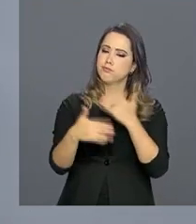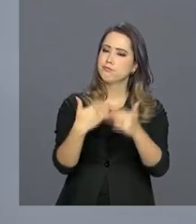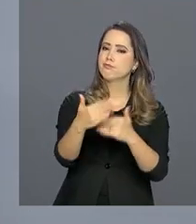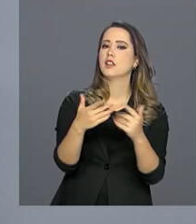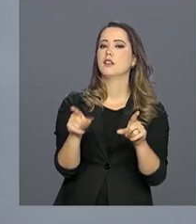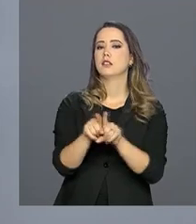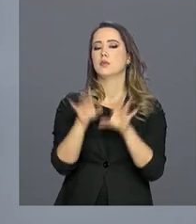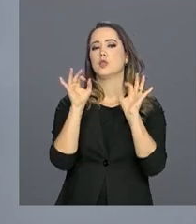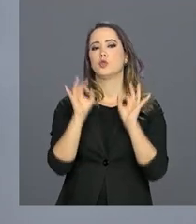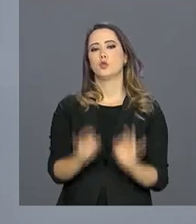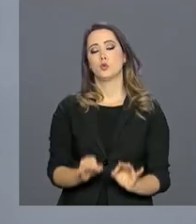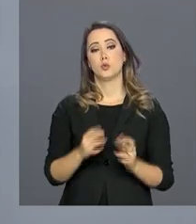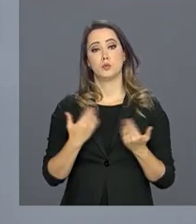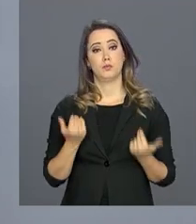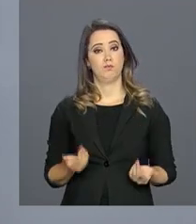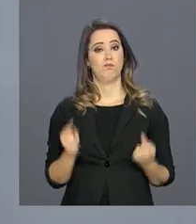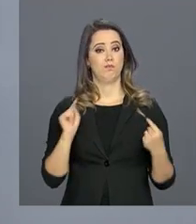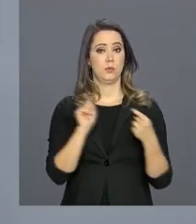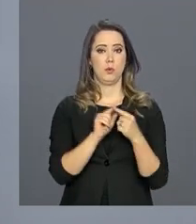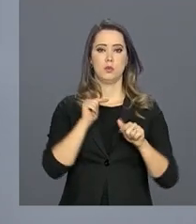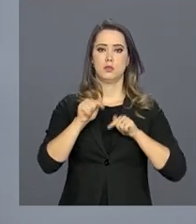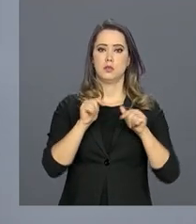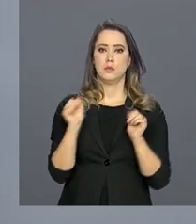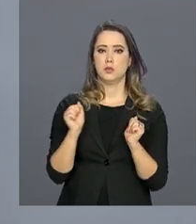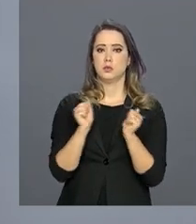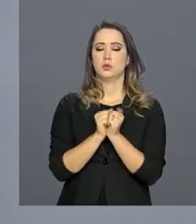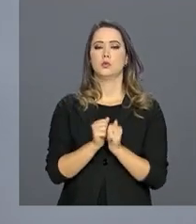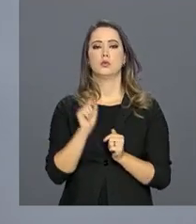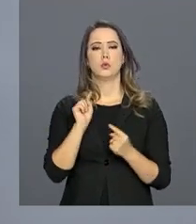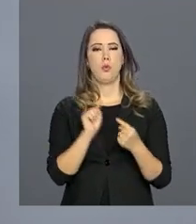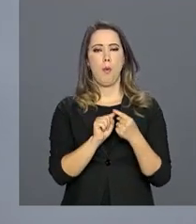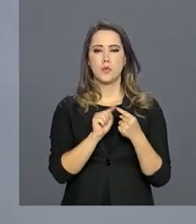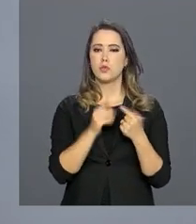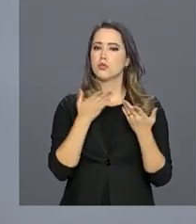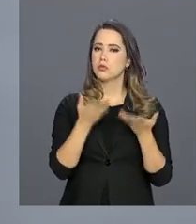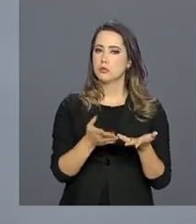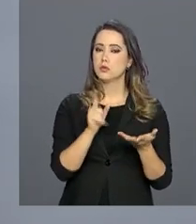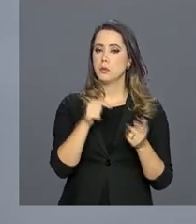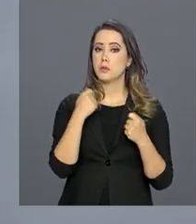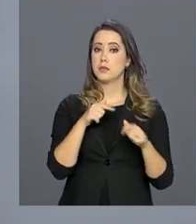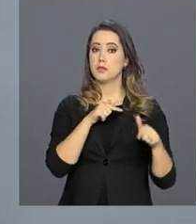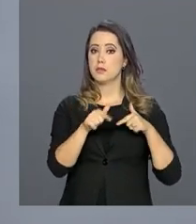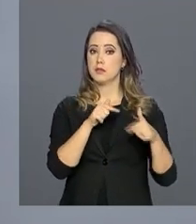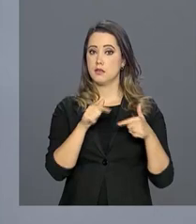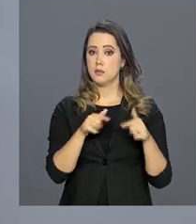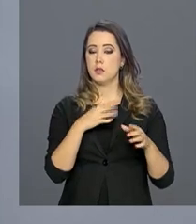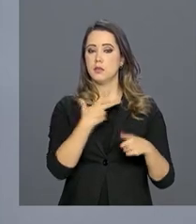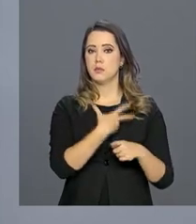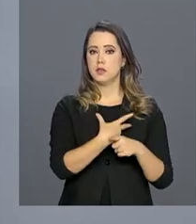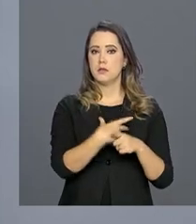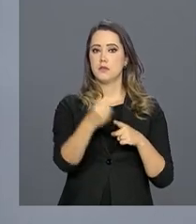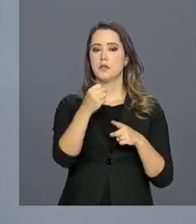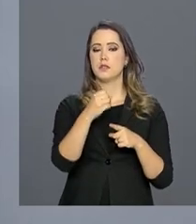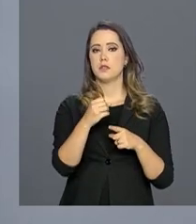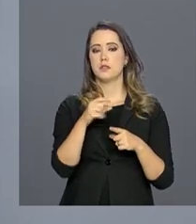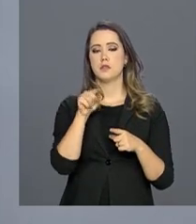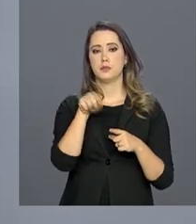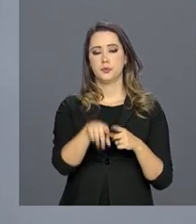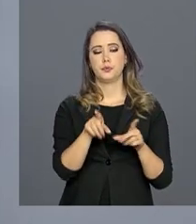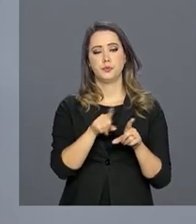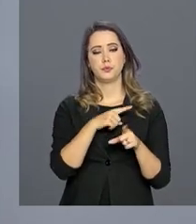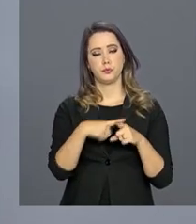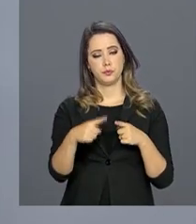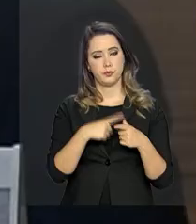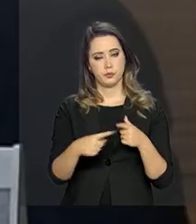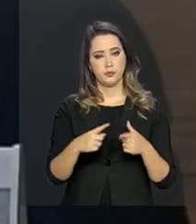bloco vem trabalhando nesse sentido e o presidente brasileiro lembrou que é preciso ação para vencer os desafios impostos aos países do